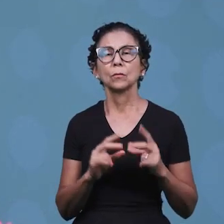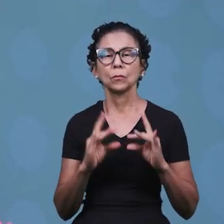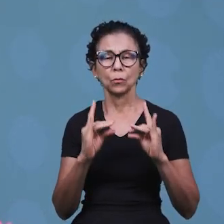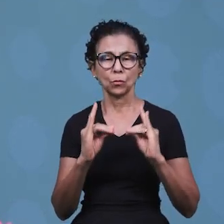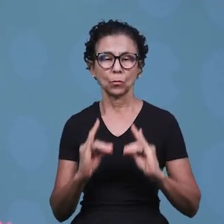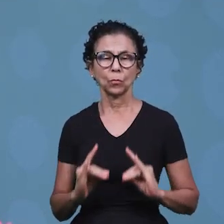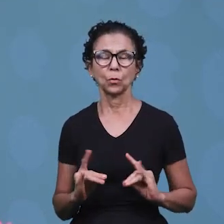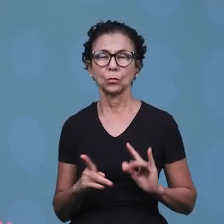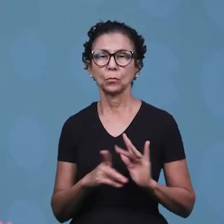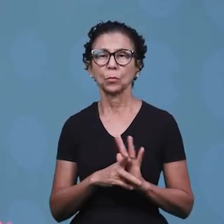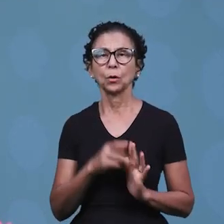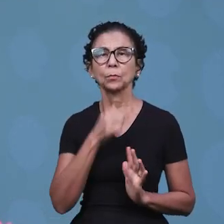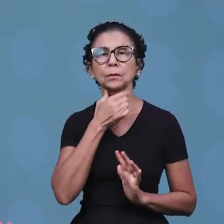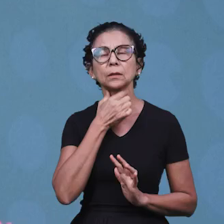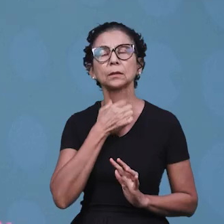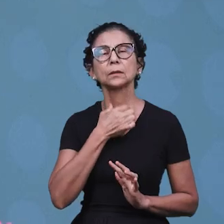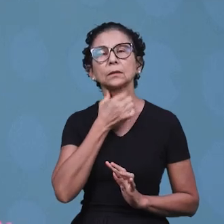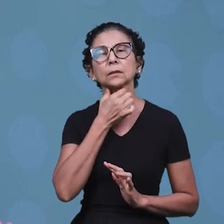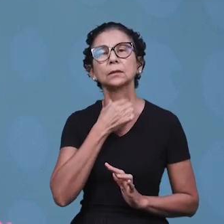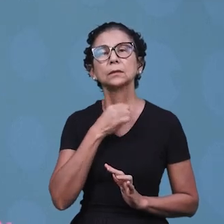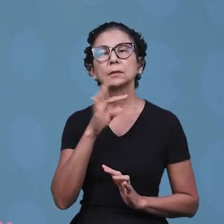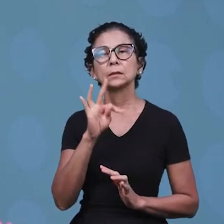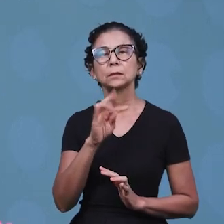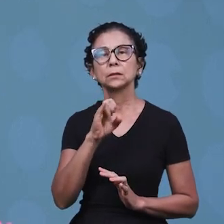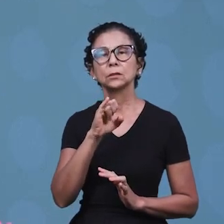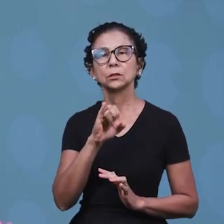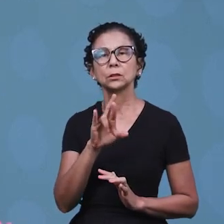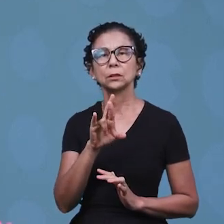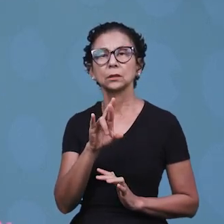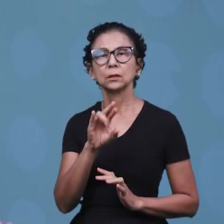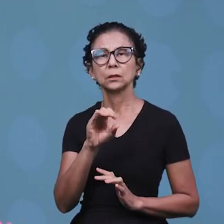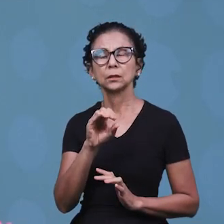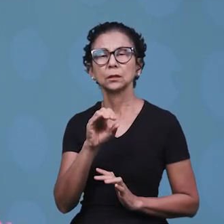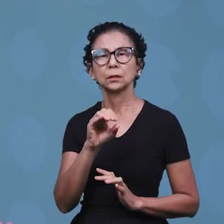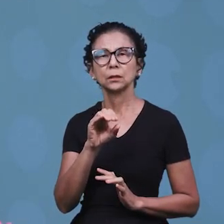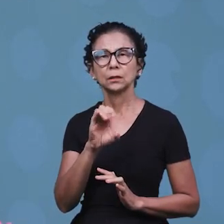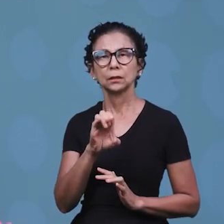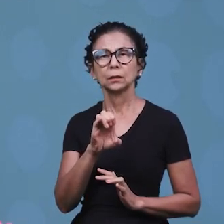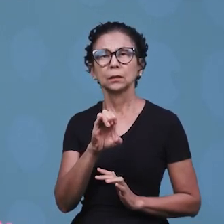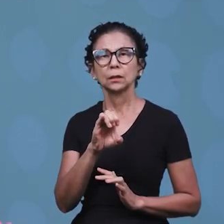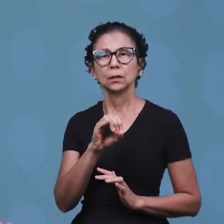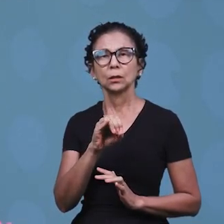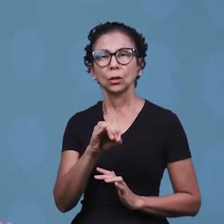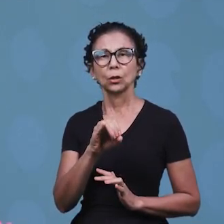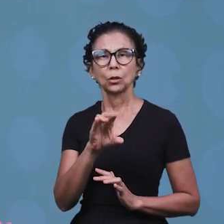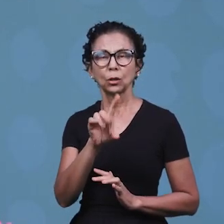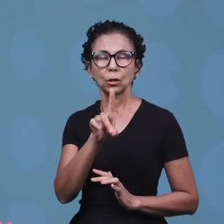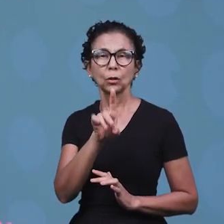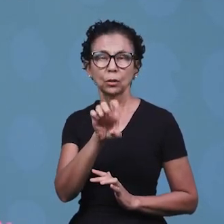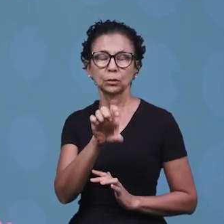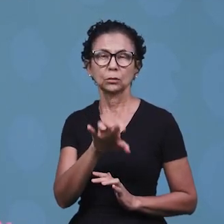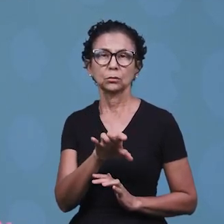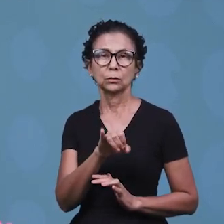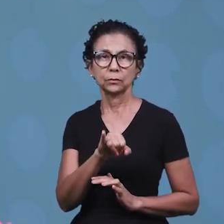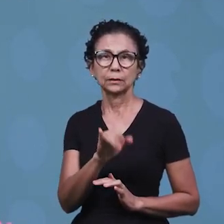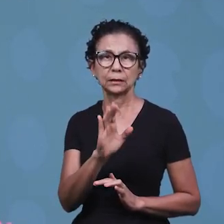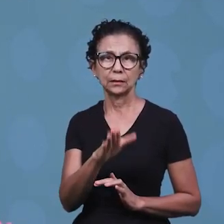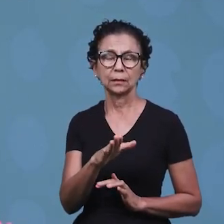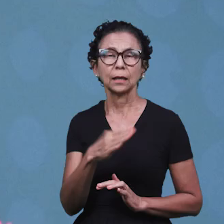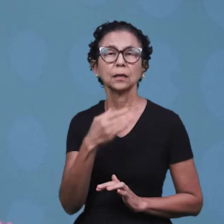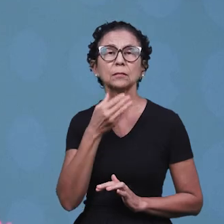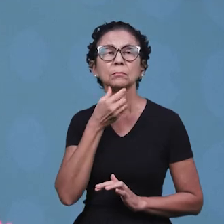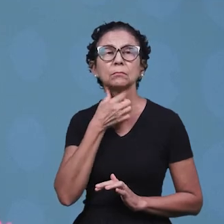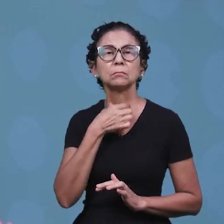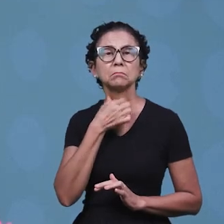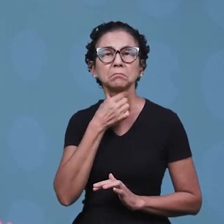um hormônio que, se você tem hipotireoidismo, né, que tem que ter o diagnóstico realmente,